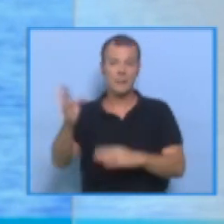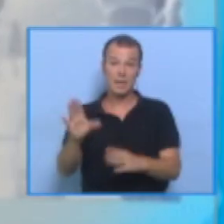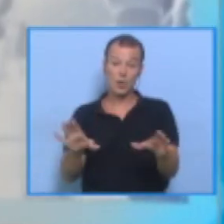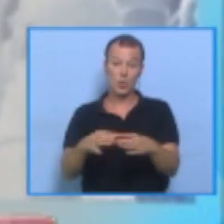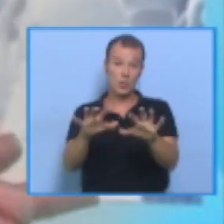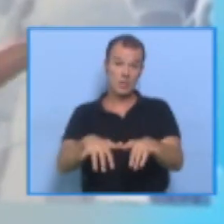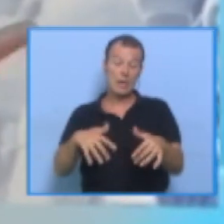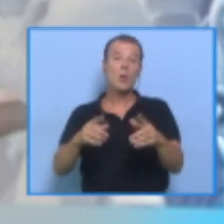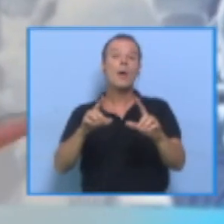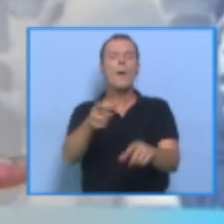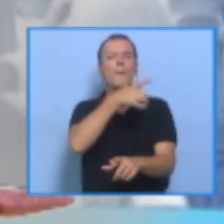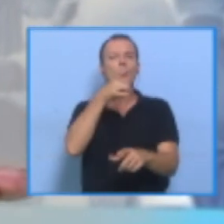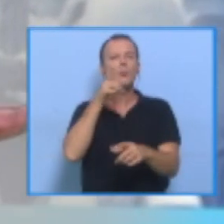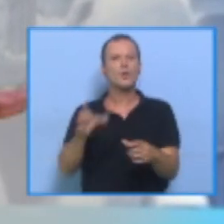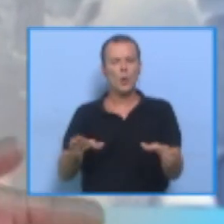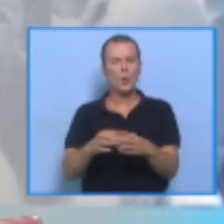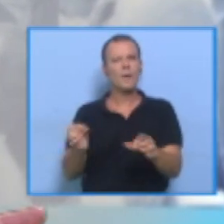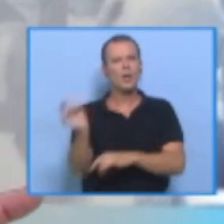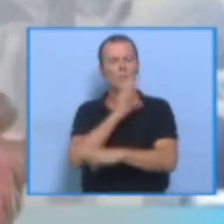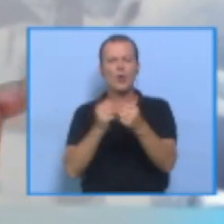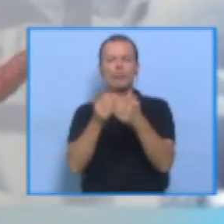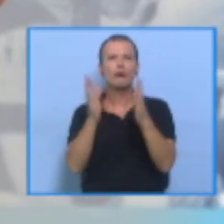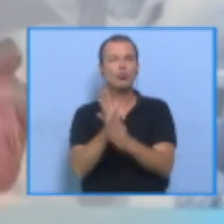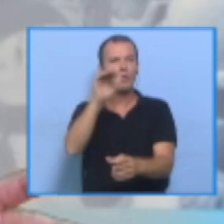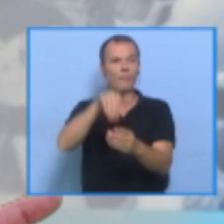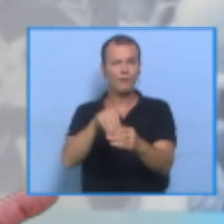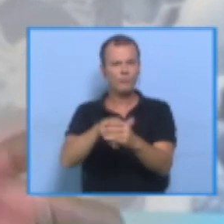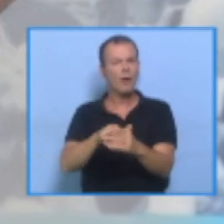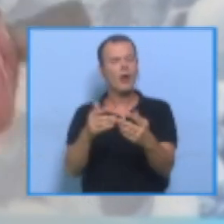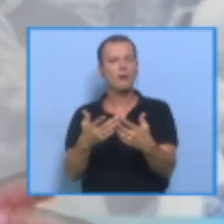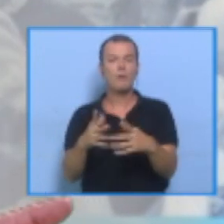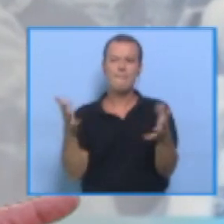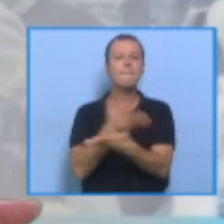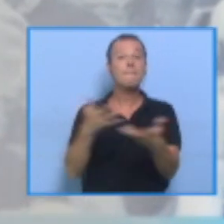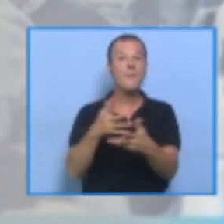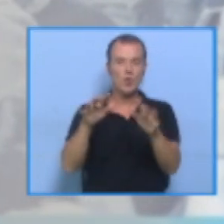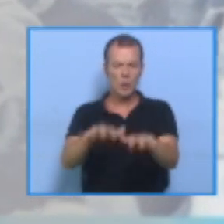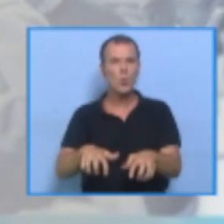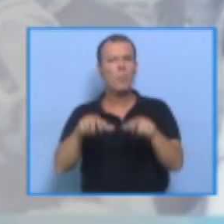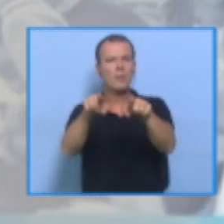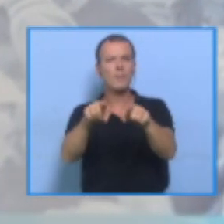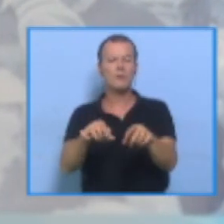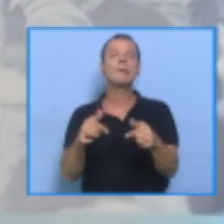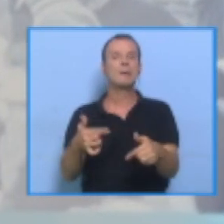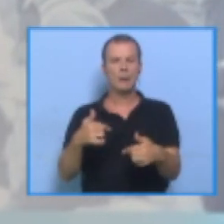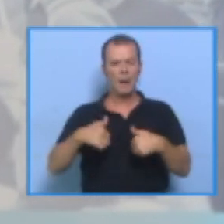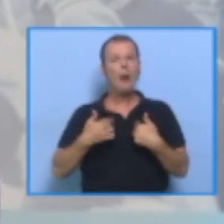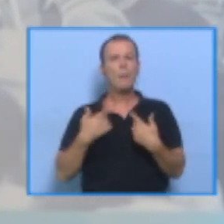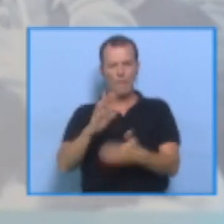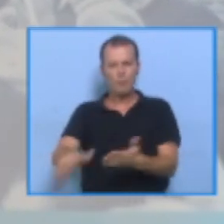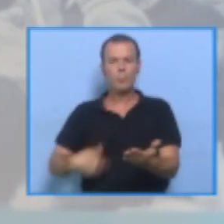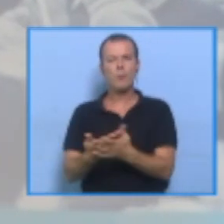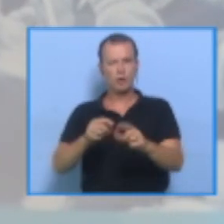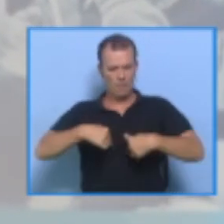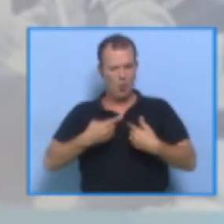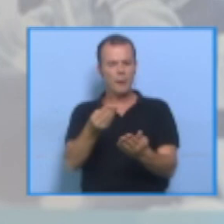Parlamento Europeu que tudo aquilo que fosse votado por maioria qualificada no Parlamento, ela faria proposta sua